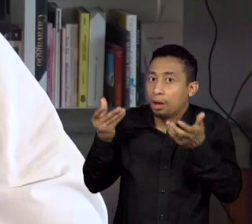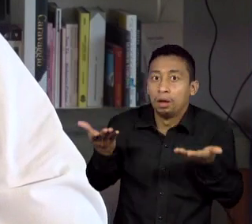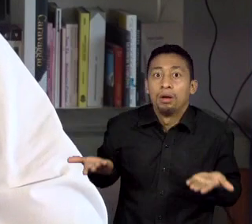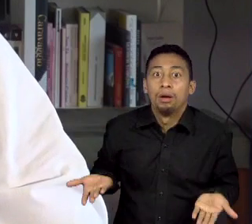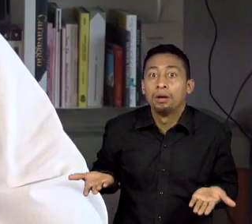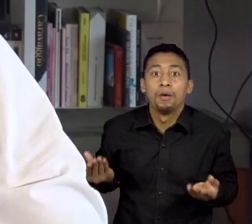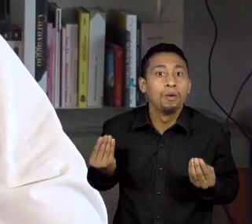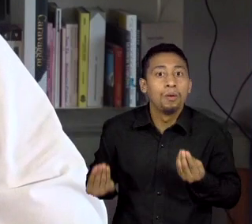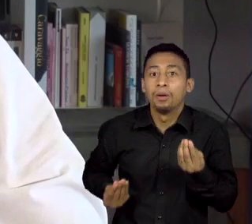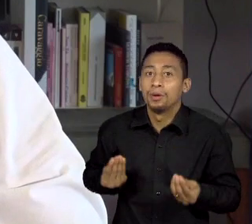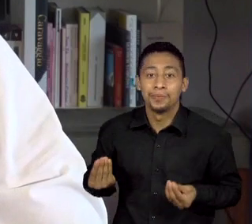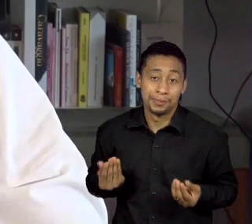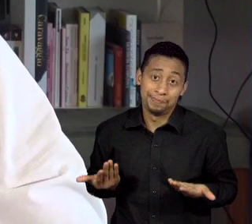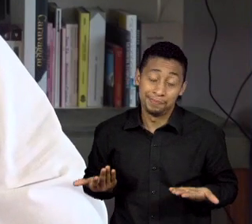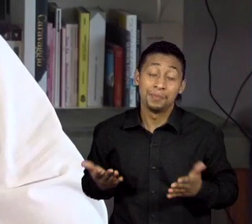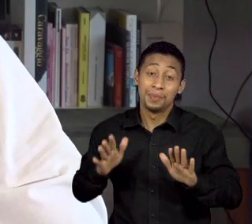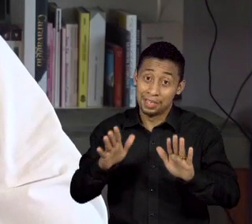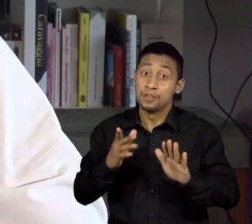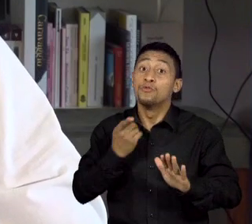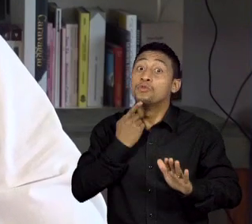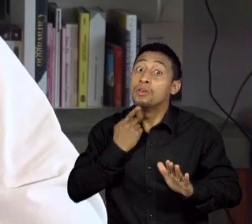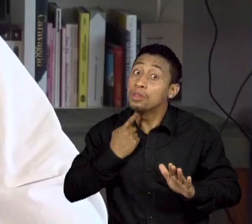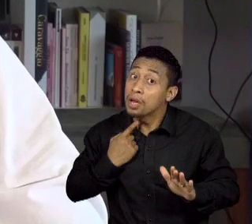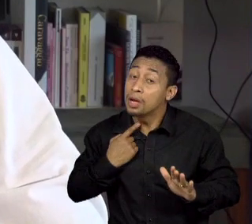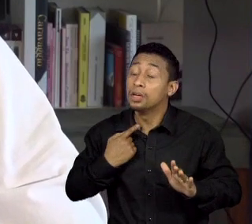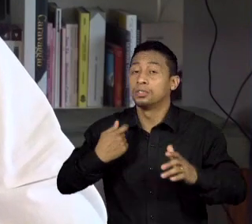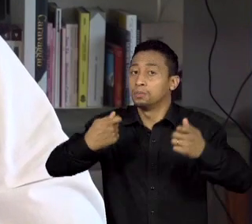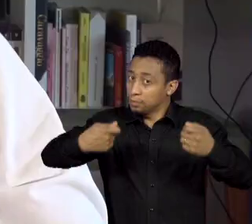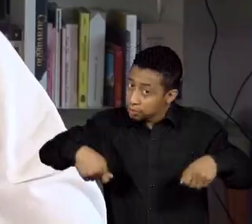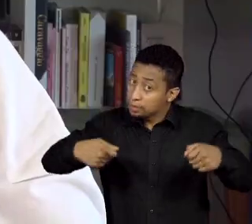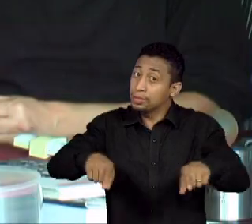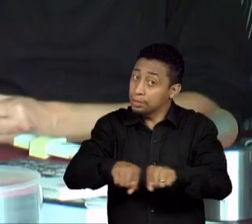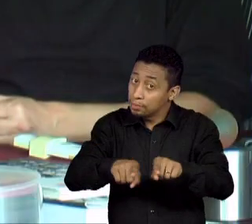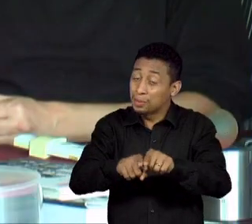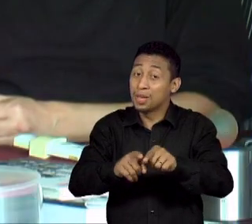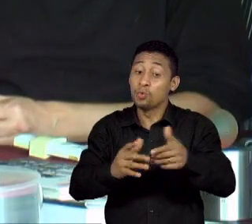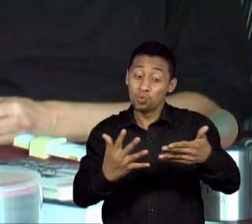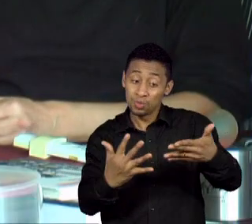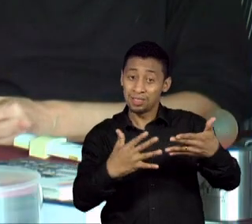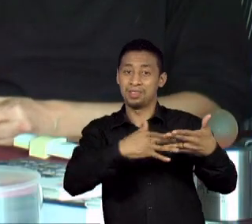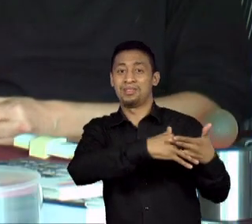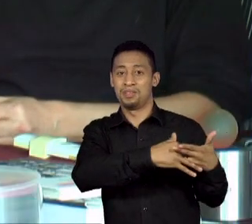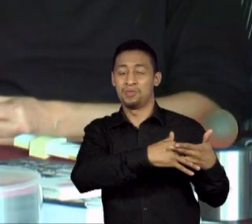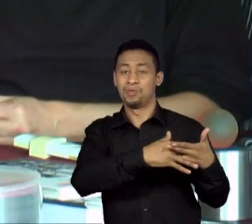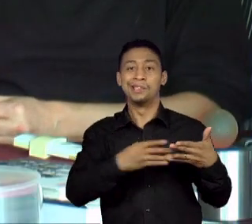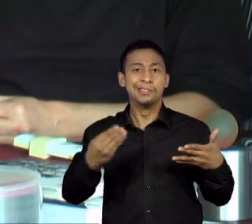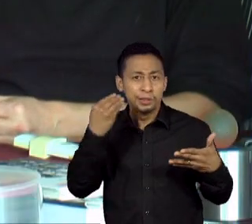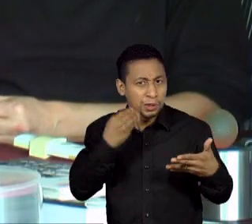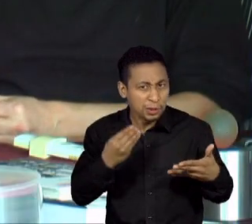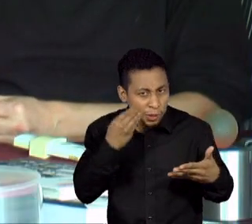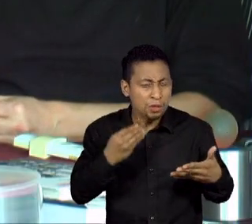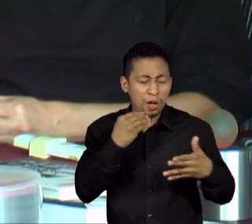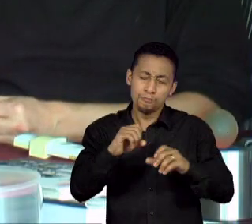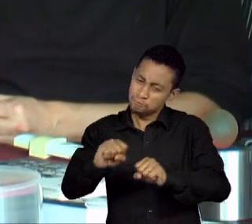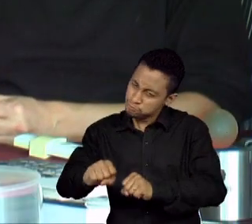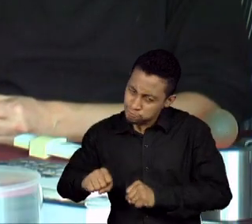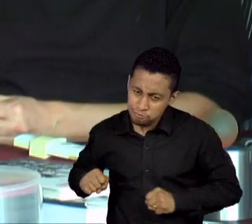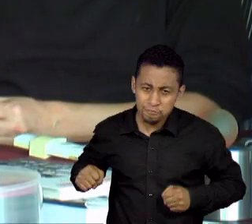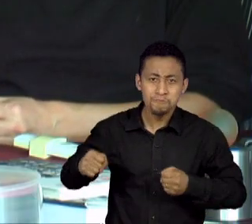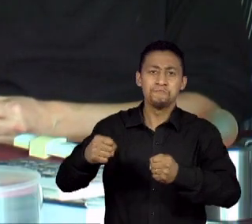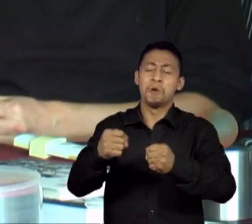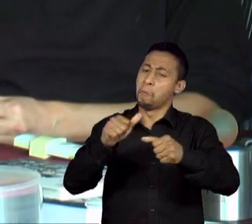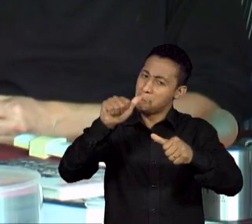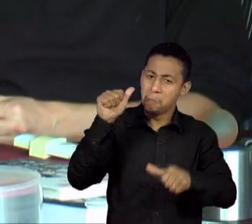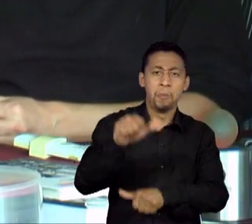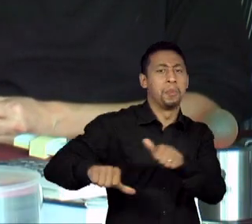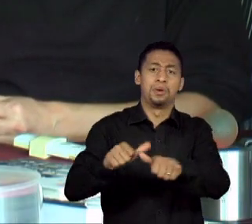a vontade, a necessidade, não só de participar como cidadão, mas de tentar de se engajar artisticamente